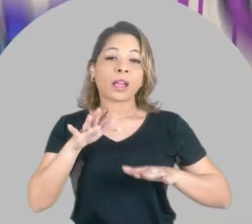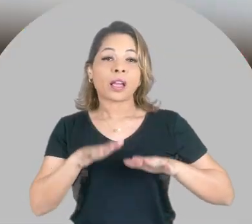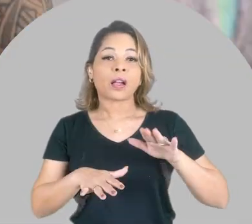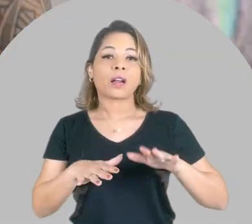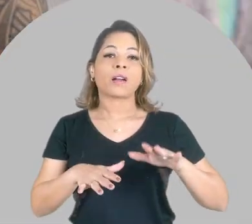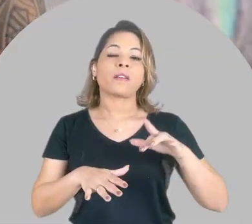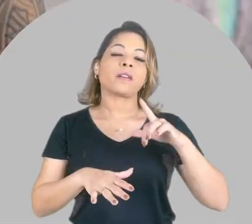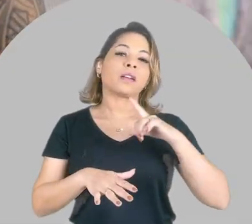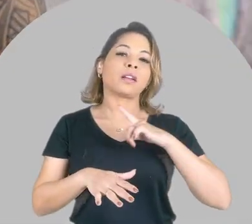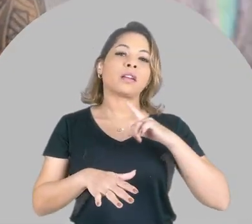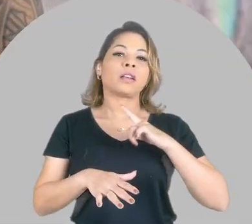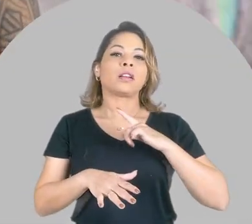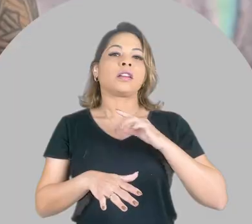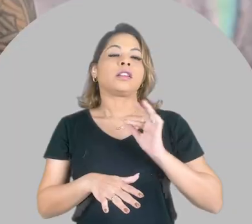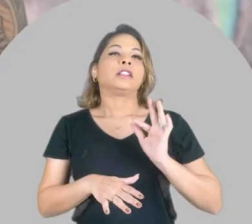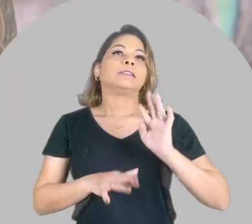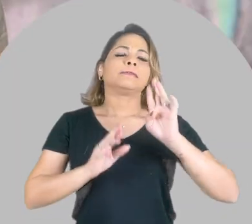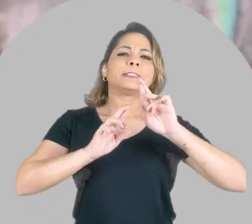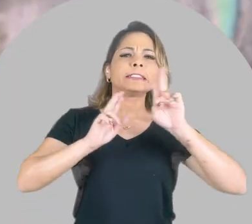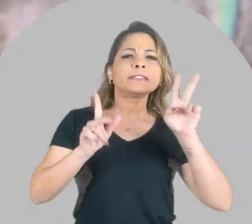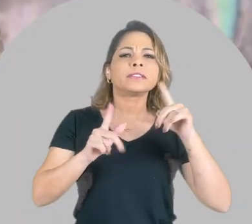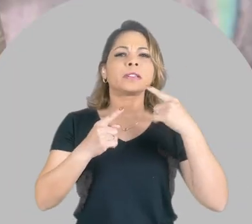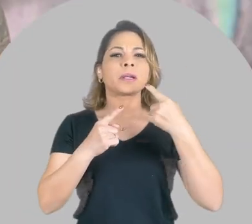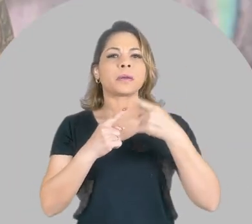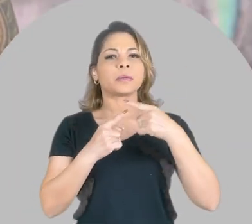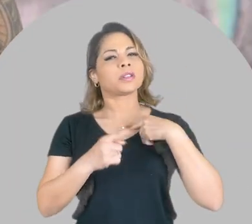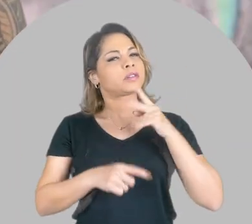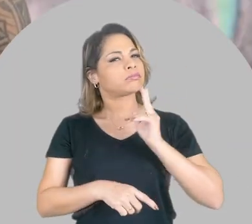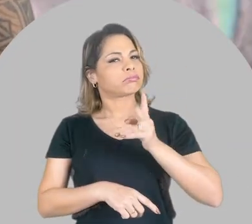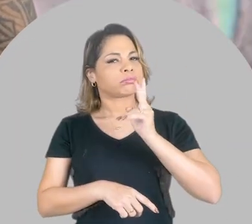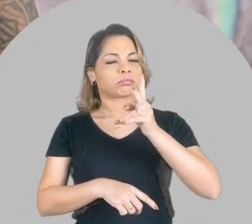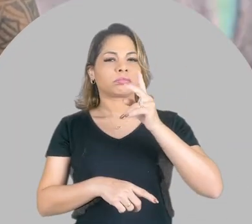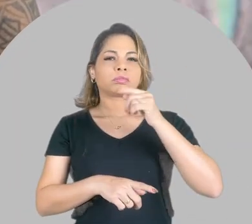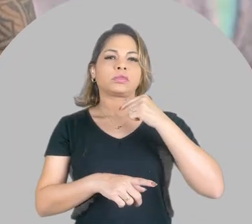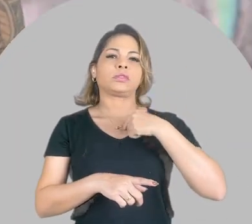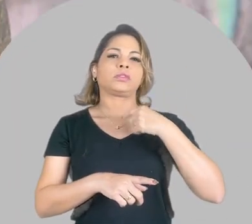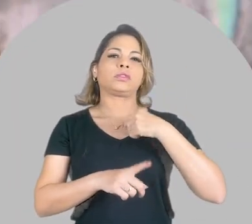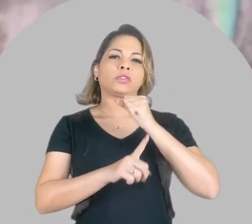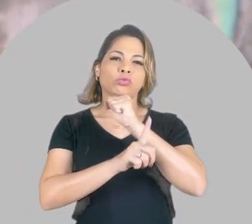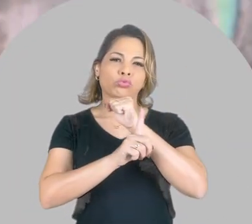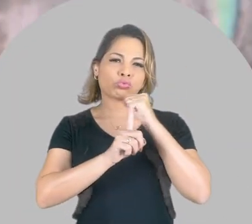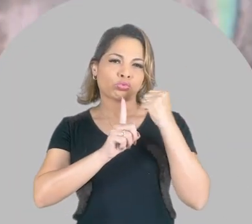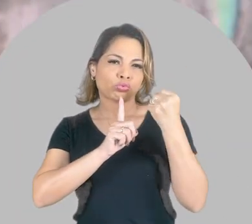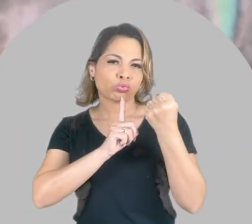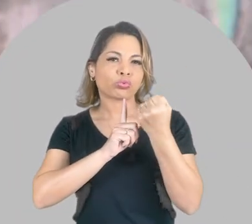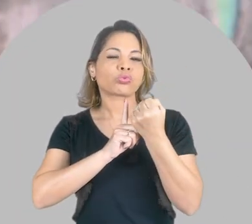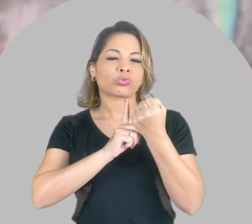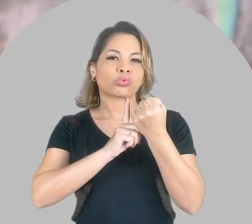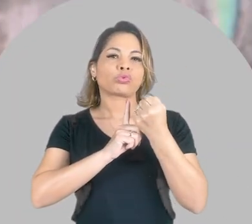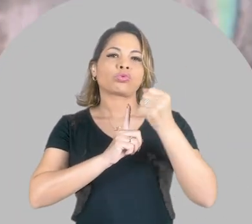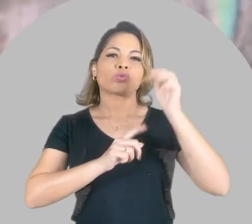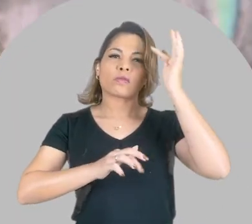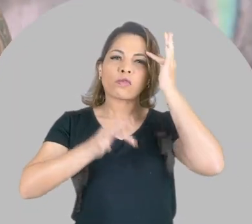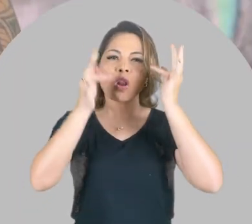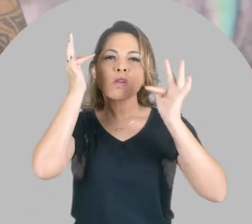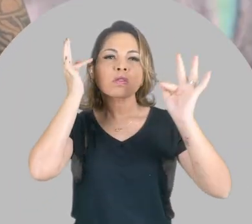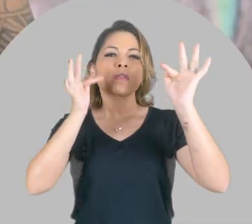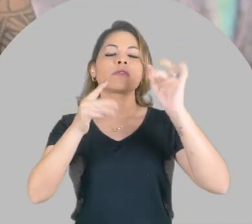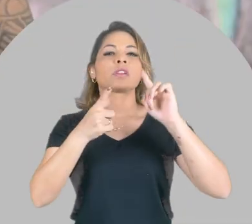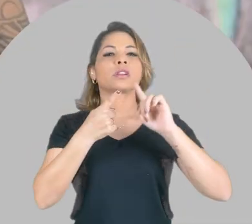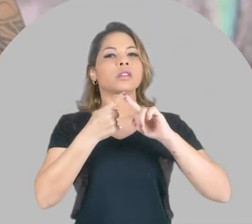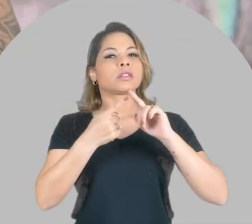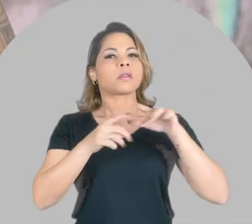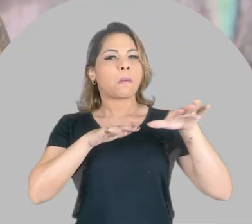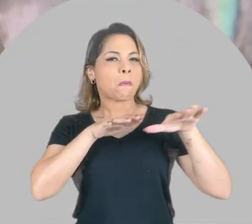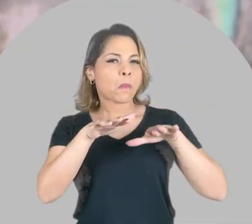Talvez seja uma perspectiva diferente, até porque eu sempre fui da sociologia, tá? Eu sempre fui da filosofia, da sociologia, eu sempre